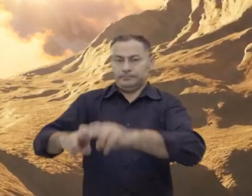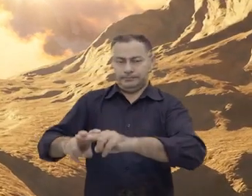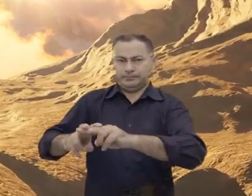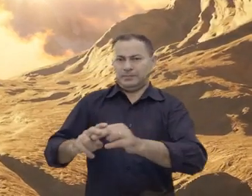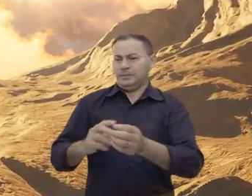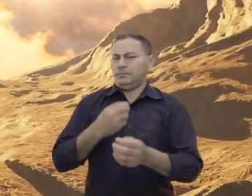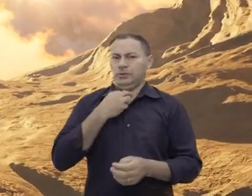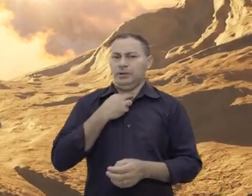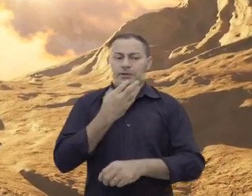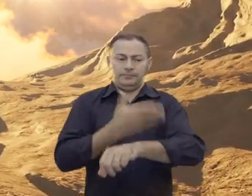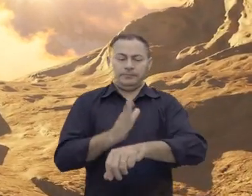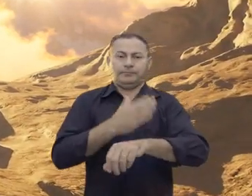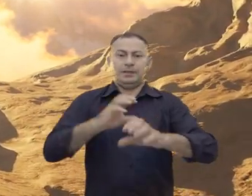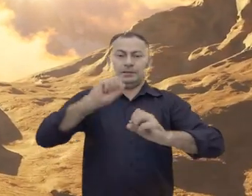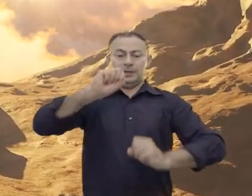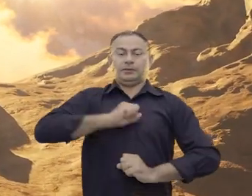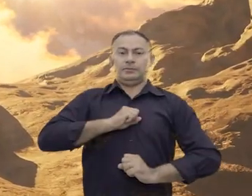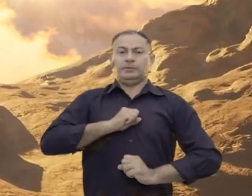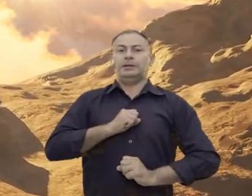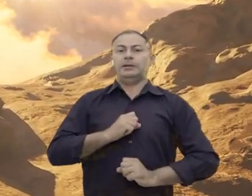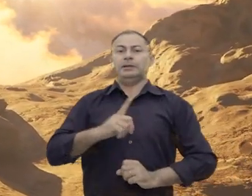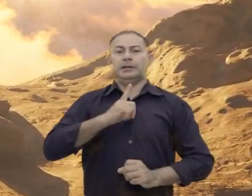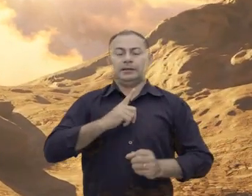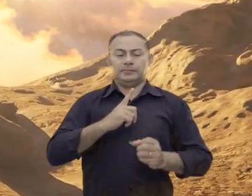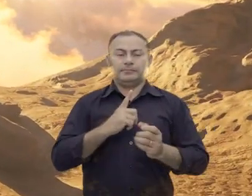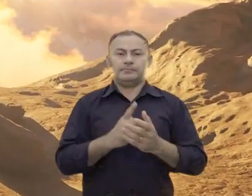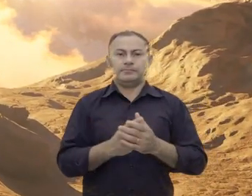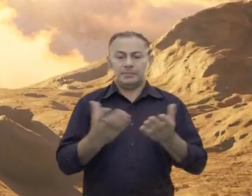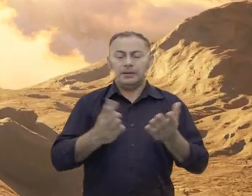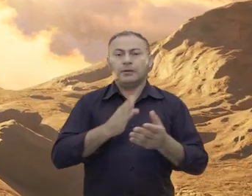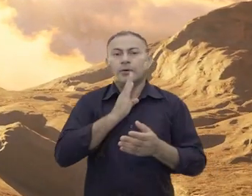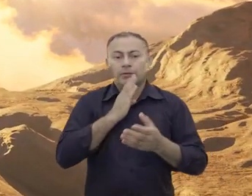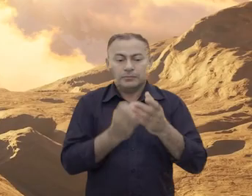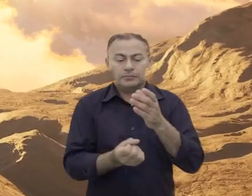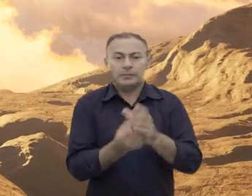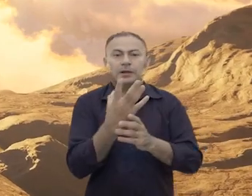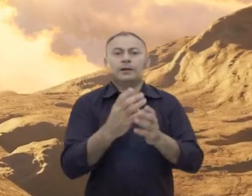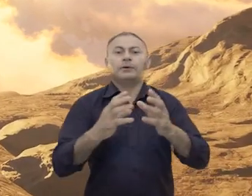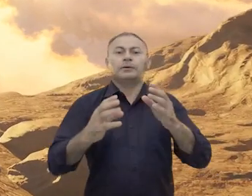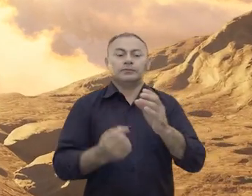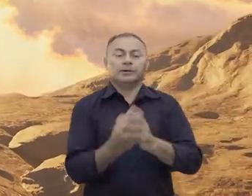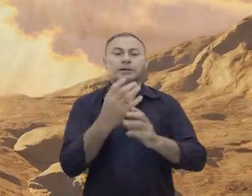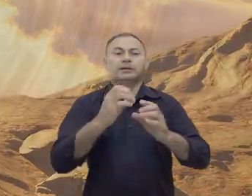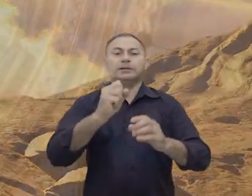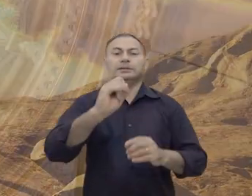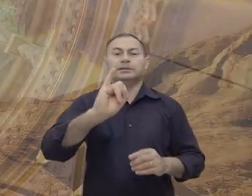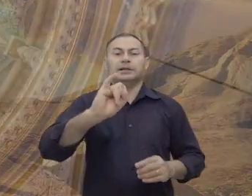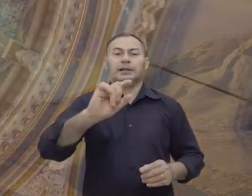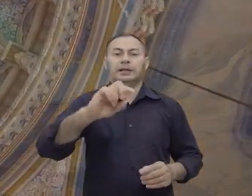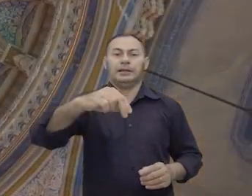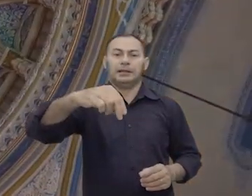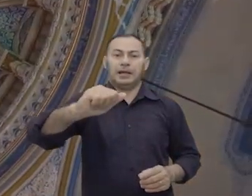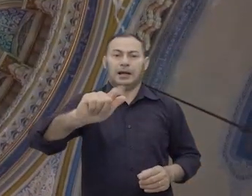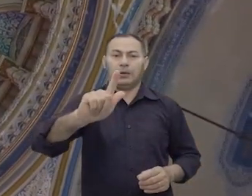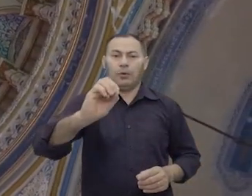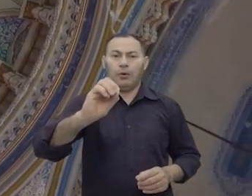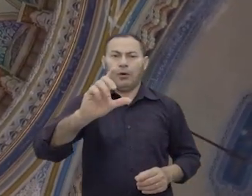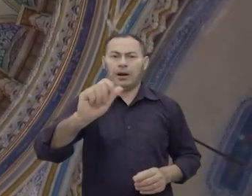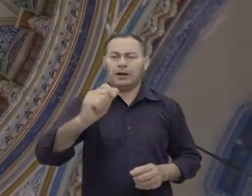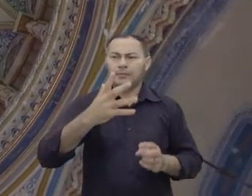estava no cativeiro, sem poder exercer sua função de sacerdote, ele tenha fundado o que hoje é conhecido como sinagoga.